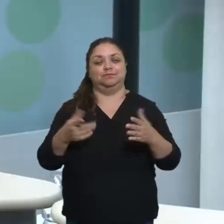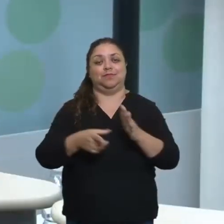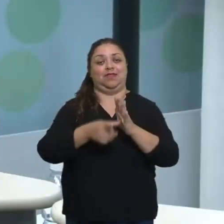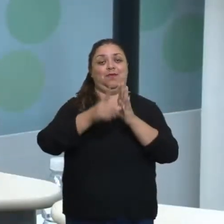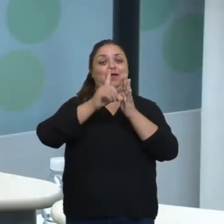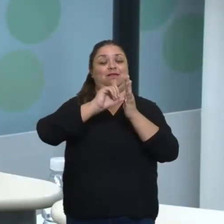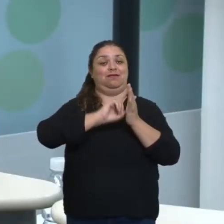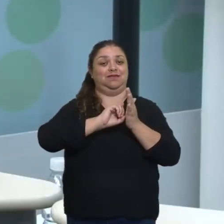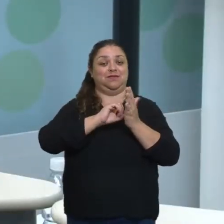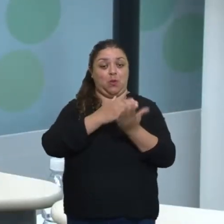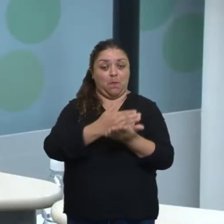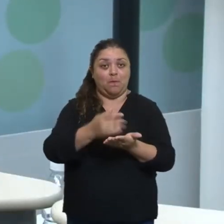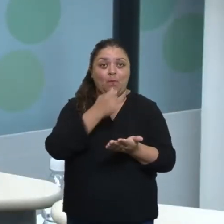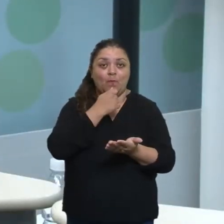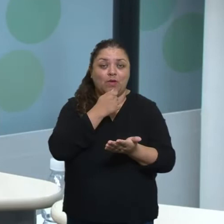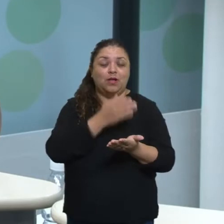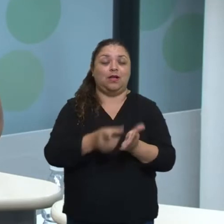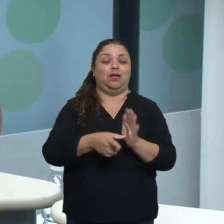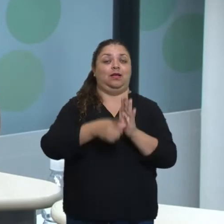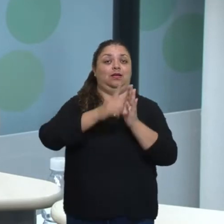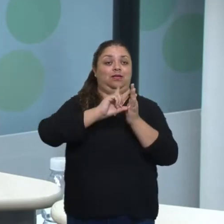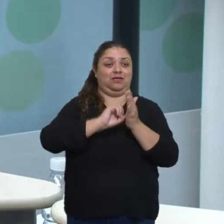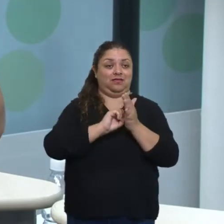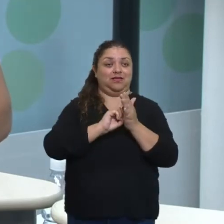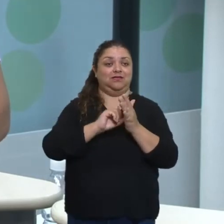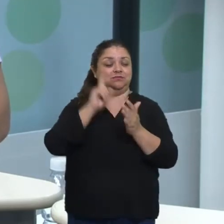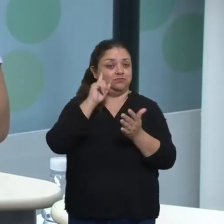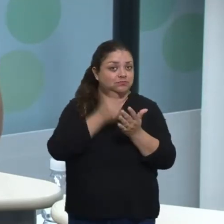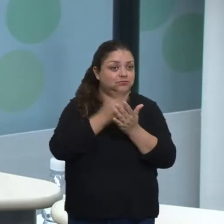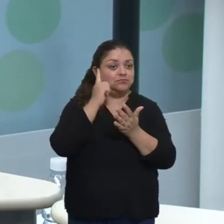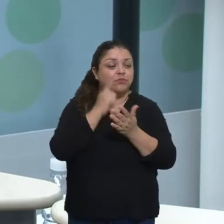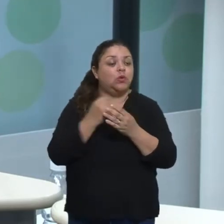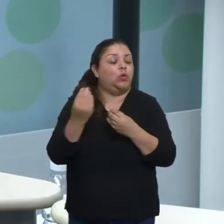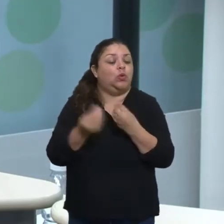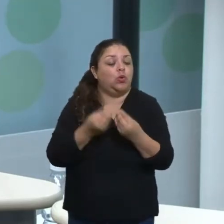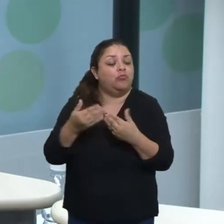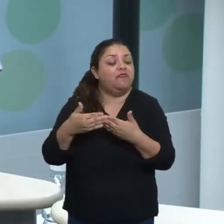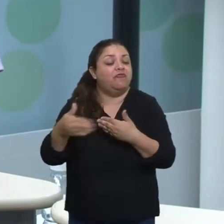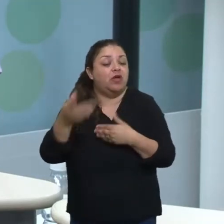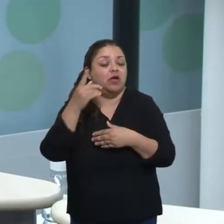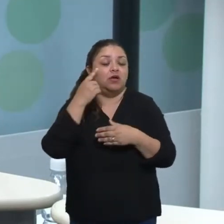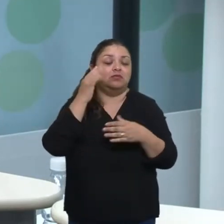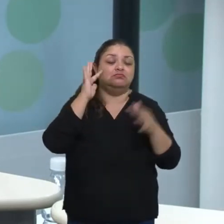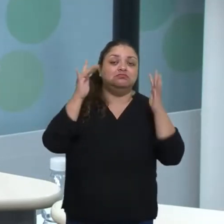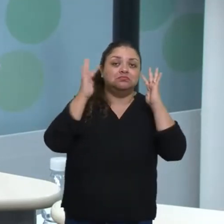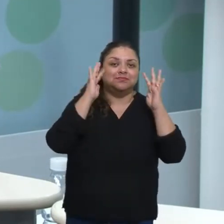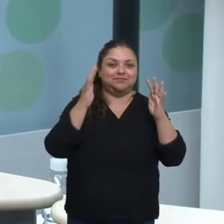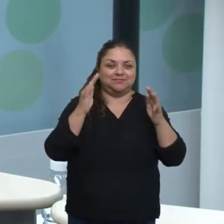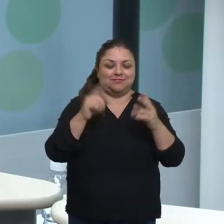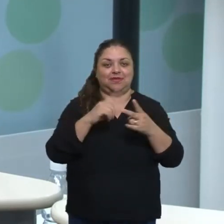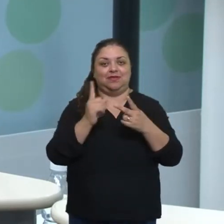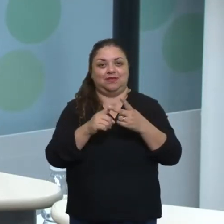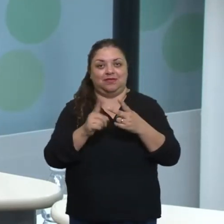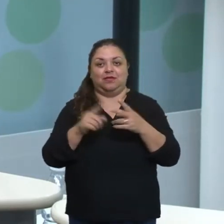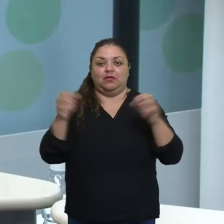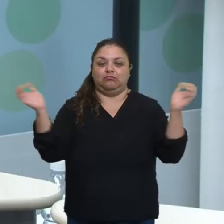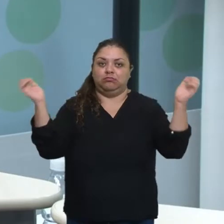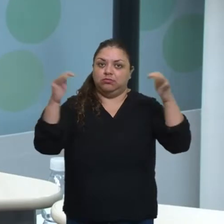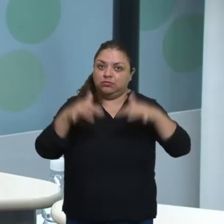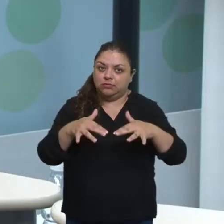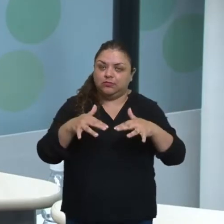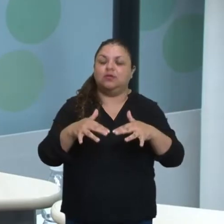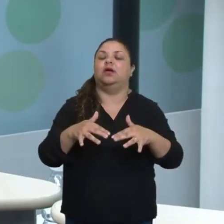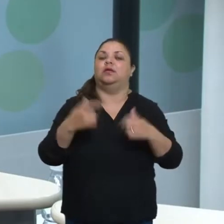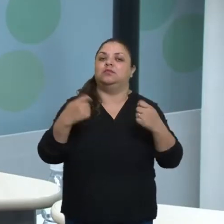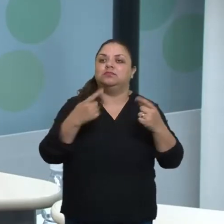planeja para tomar decisões durante o conselho e depois esses encaminhamentos e os o quanto é importante dizer